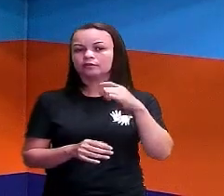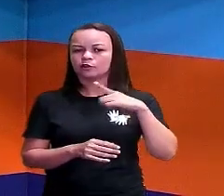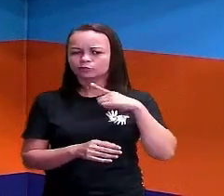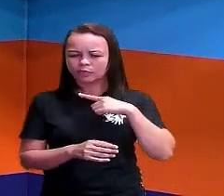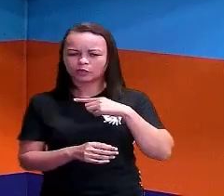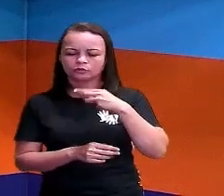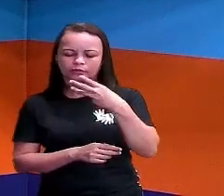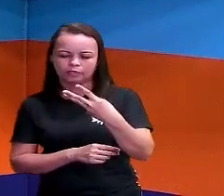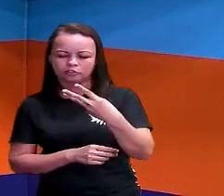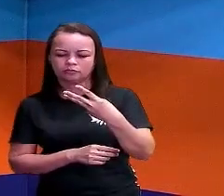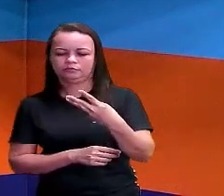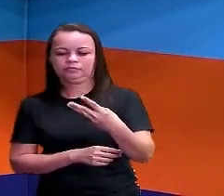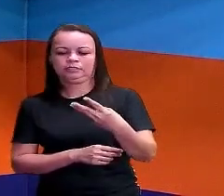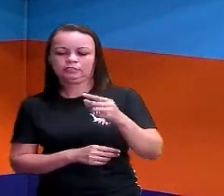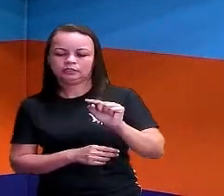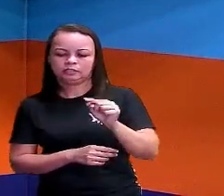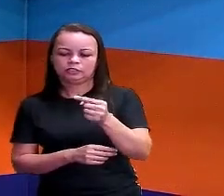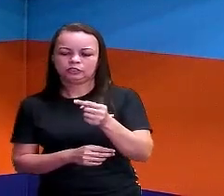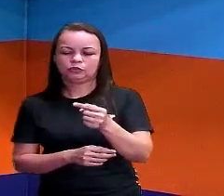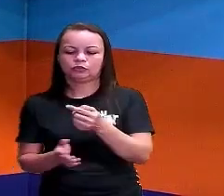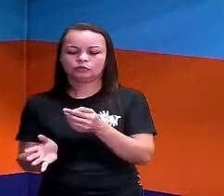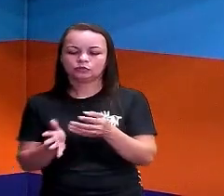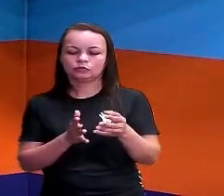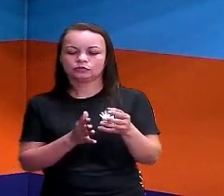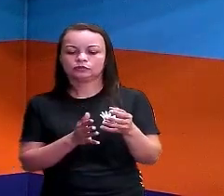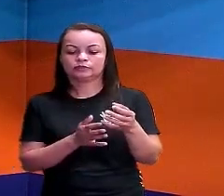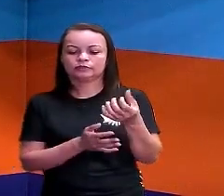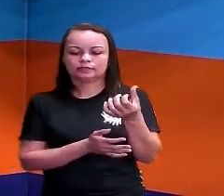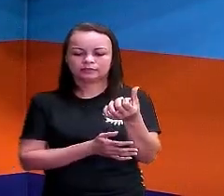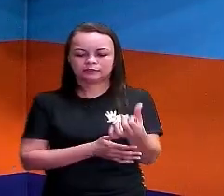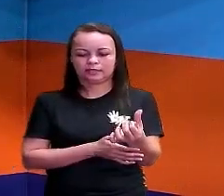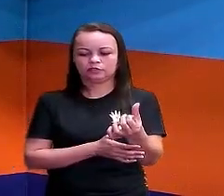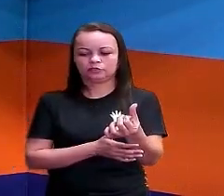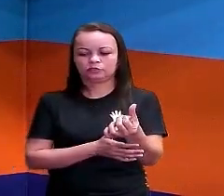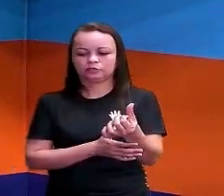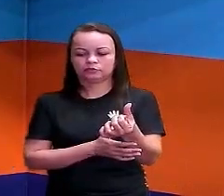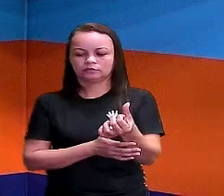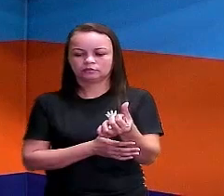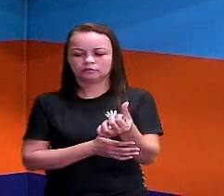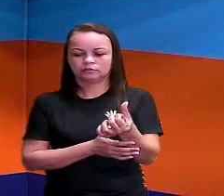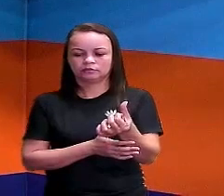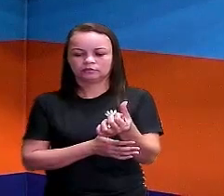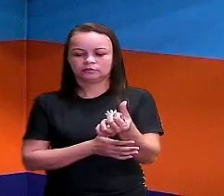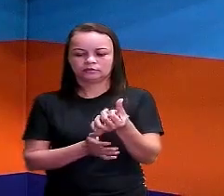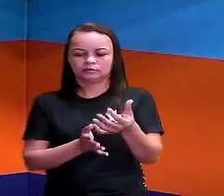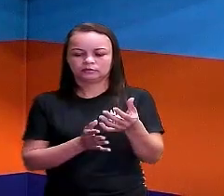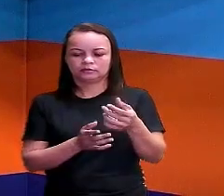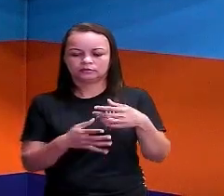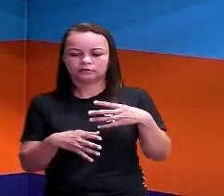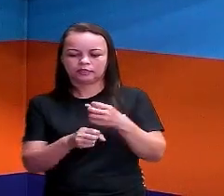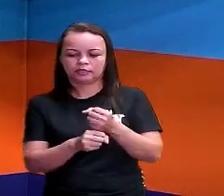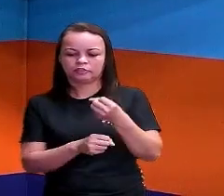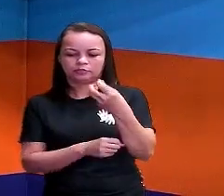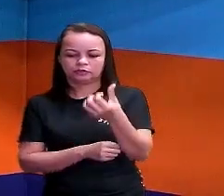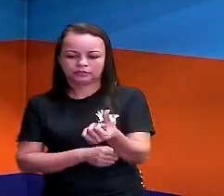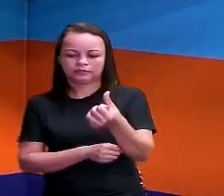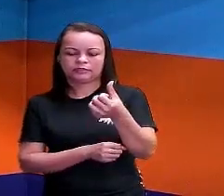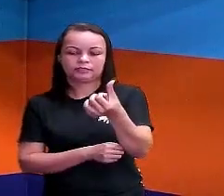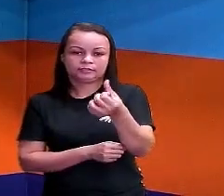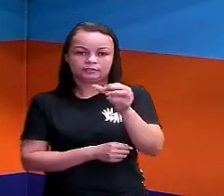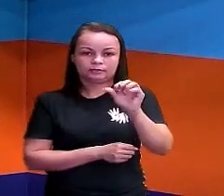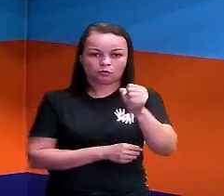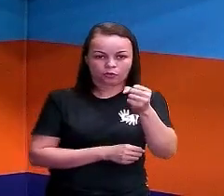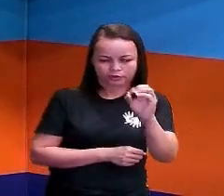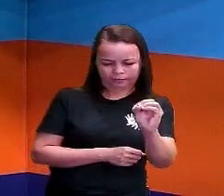maior pontuação, eu preciso saber o total dos dois. Confere? Então, eu preciso adicionar o valor